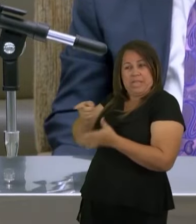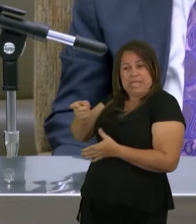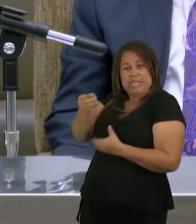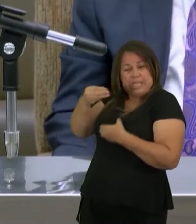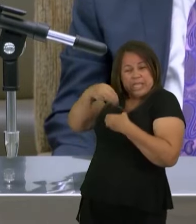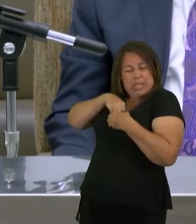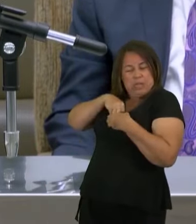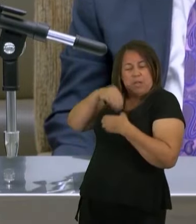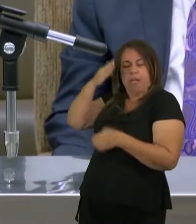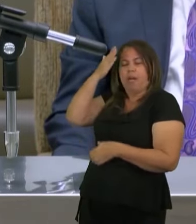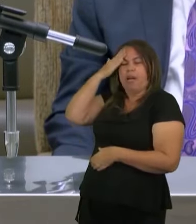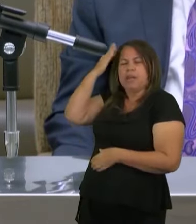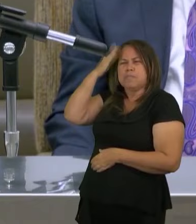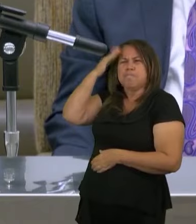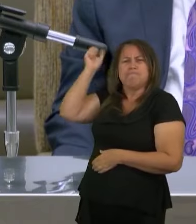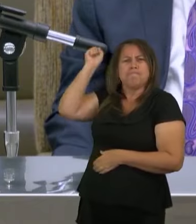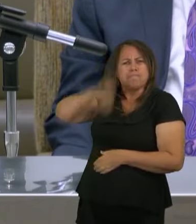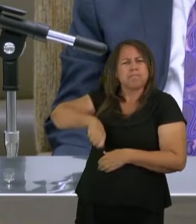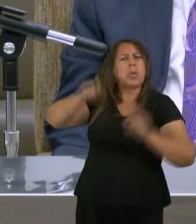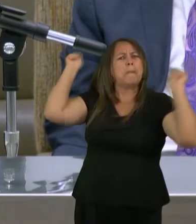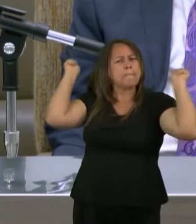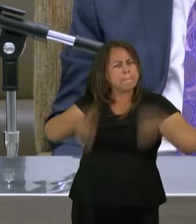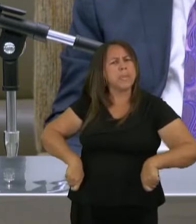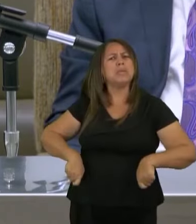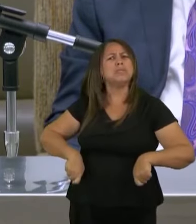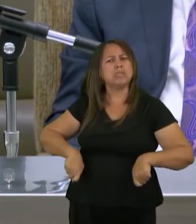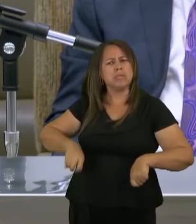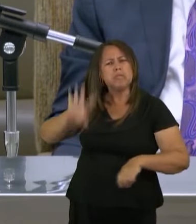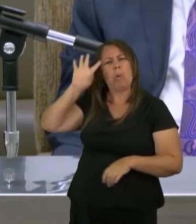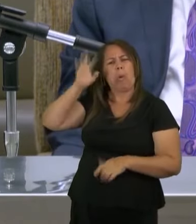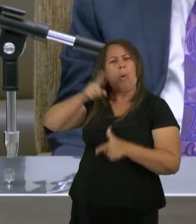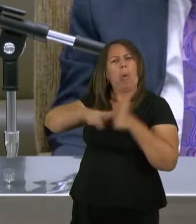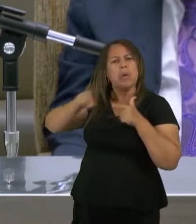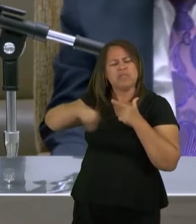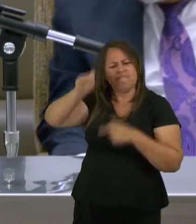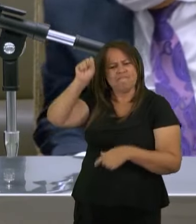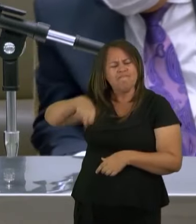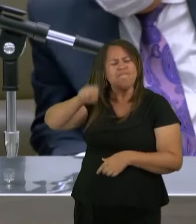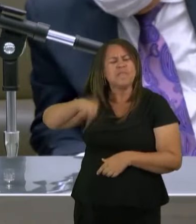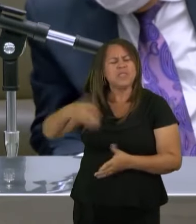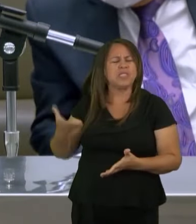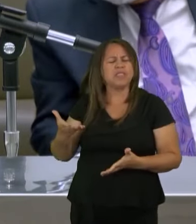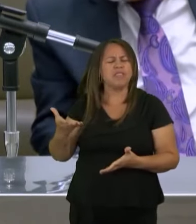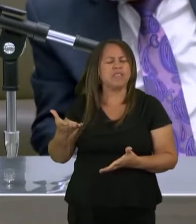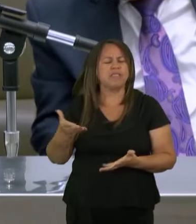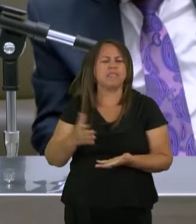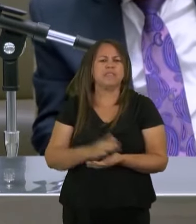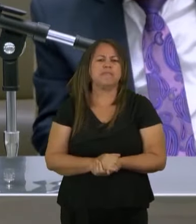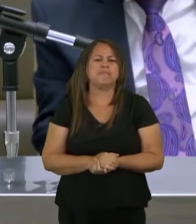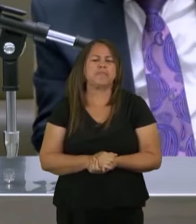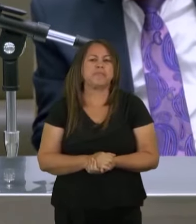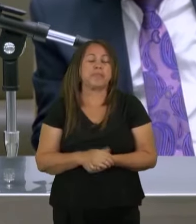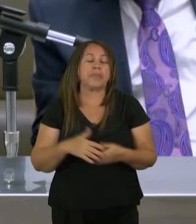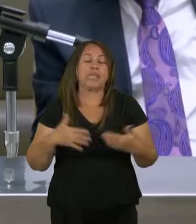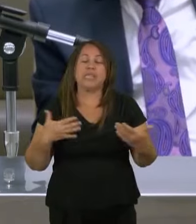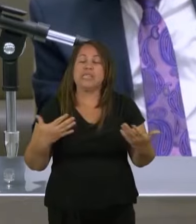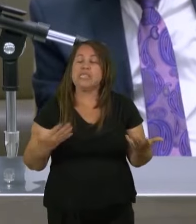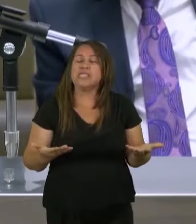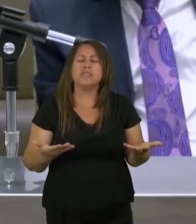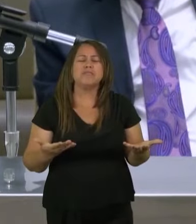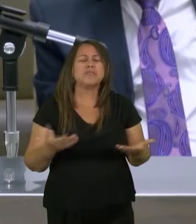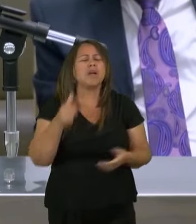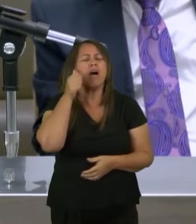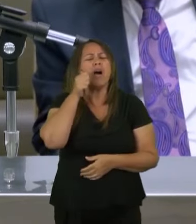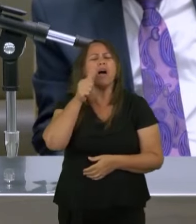é possível sim o seu problema ser solucionado através de Jesus. Então, diante disso, ela